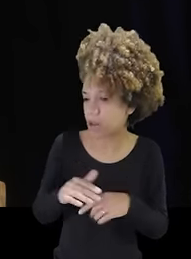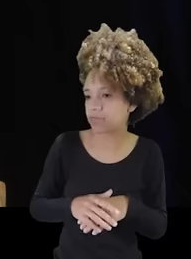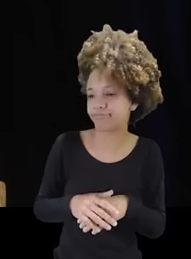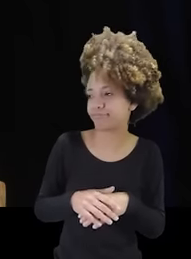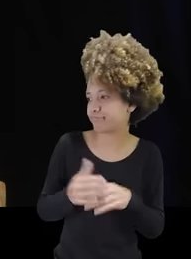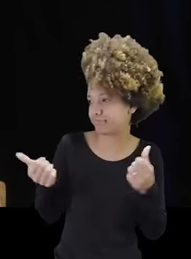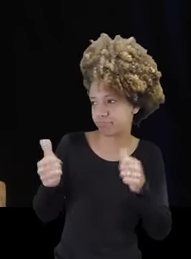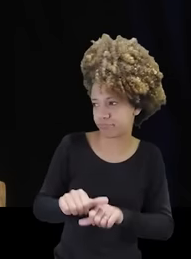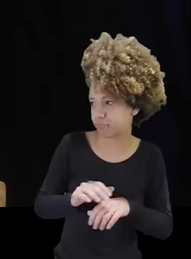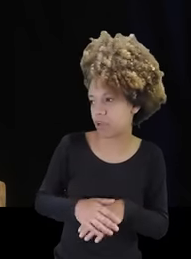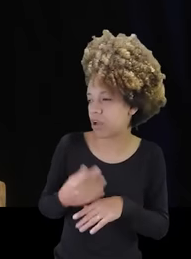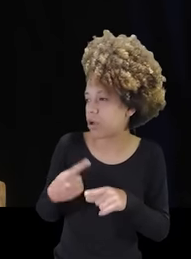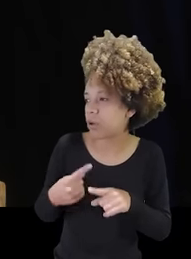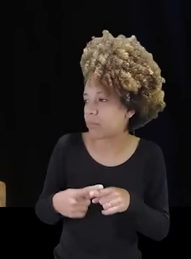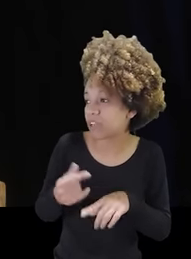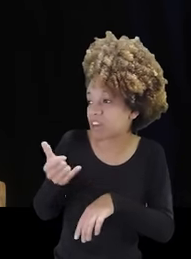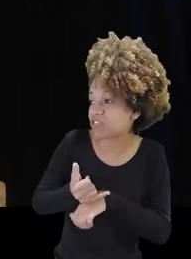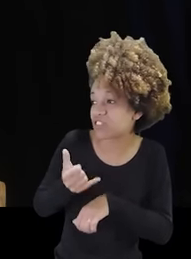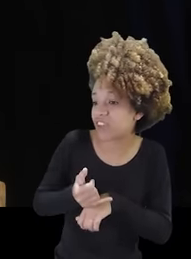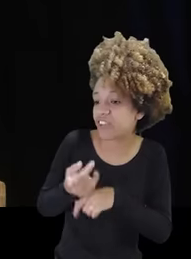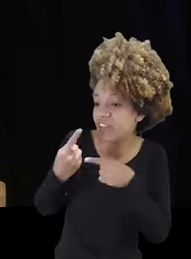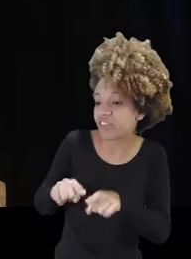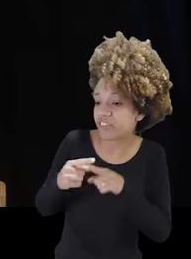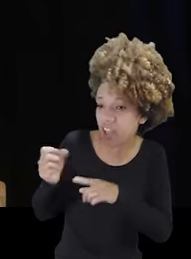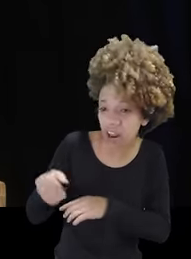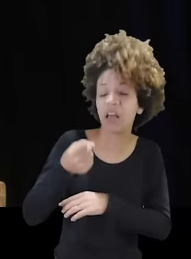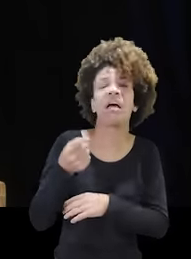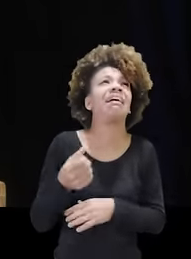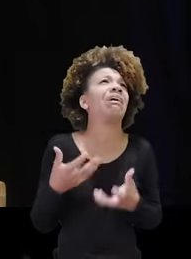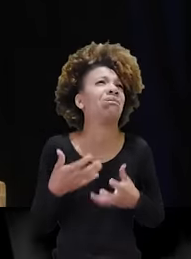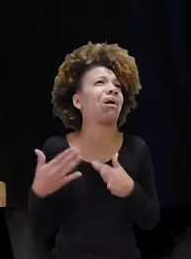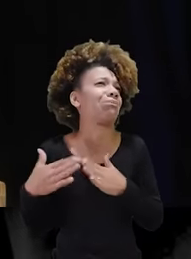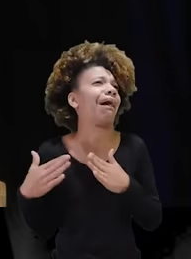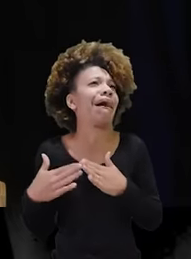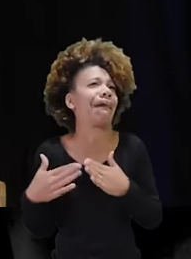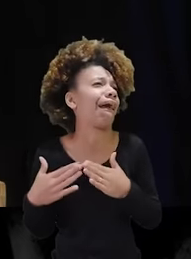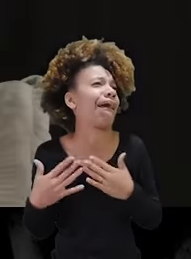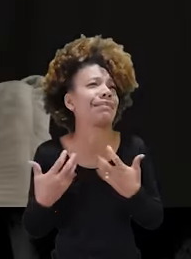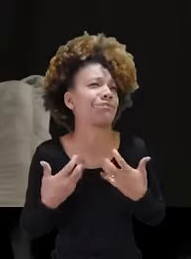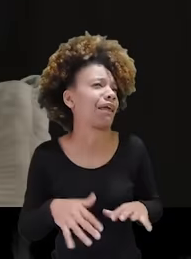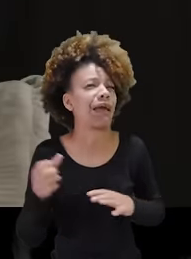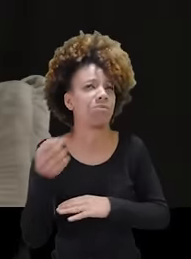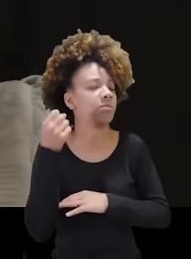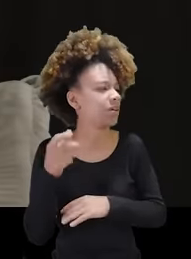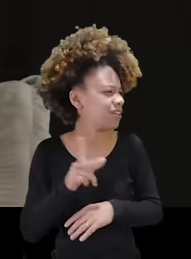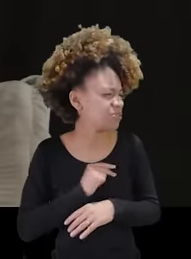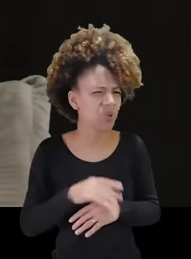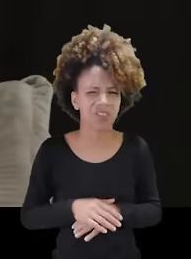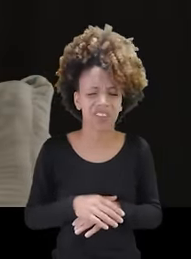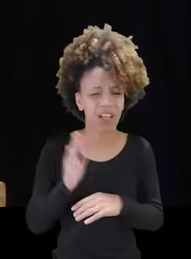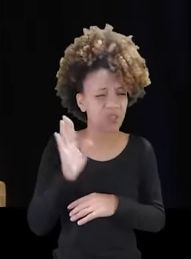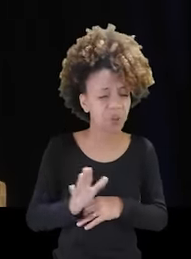lá eles falam que é o inferno o happy hour porque é seu chefe te enfiando bebida e você pelo amor de Deus Quero ir para casa meu Deus do céu